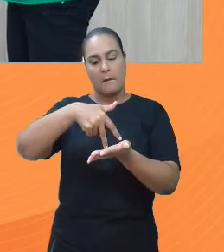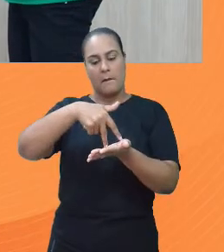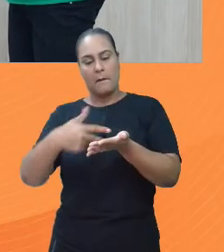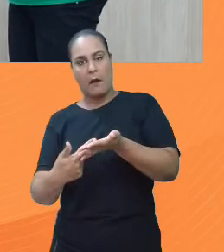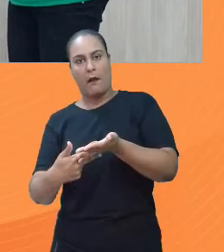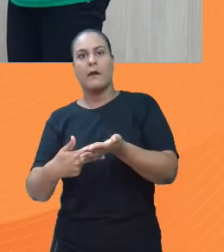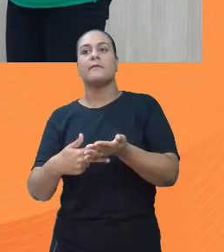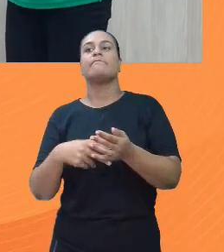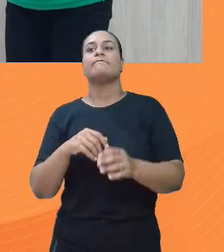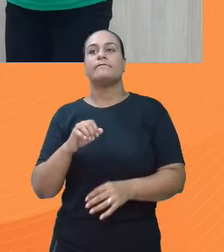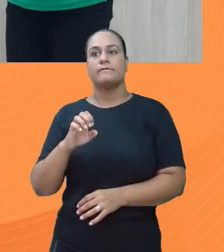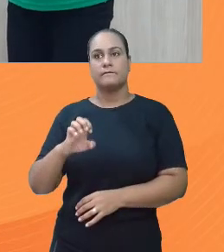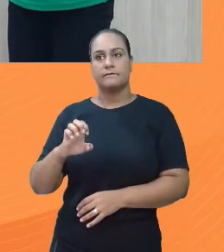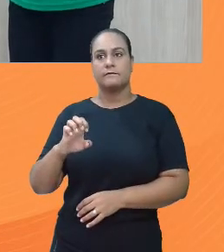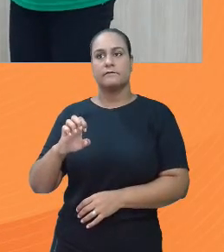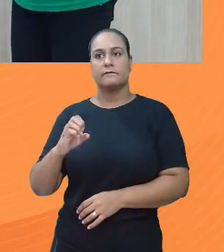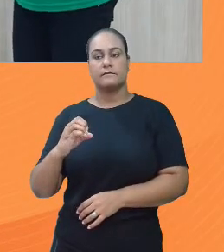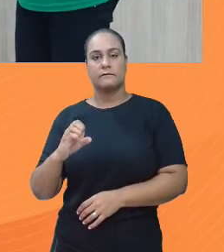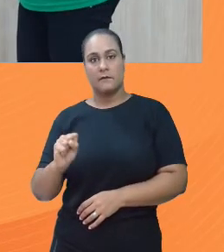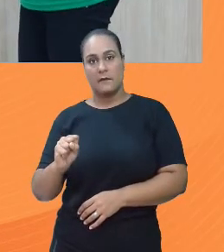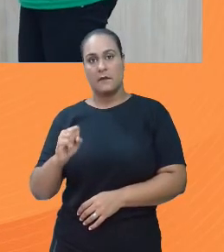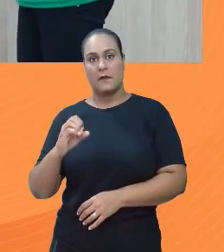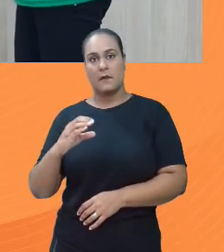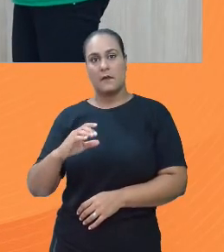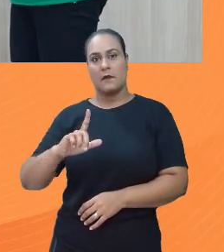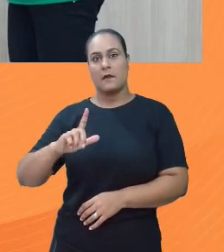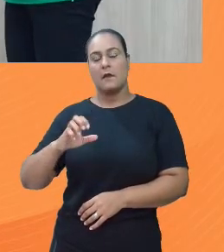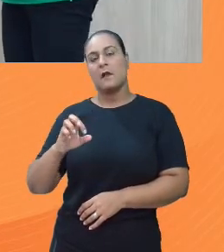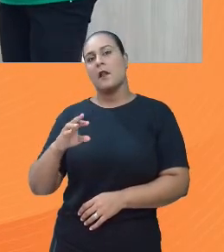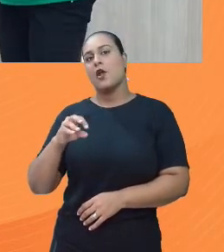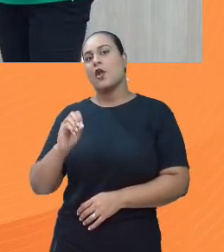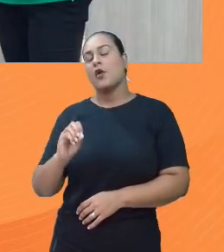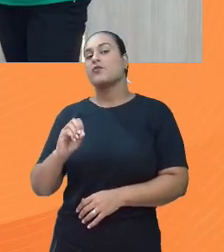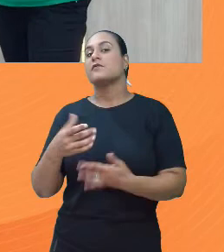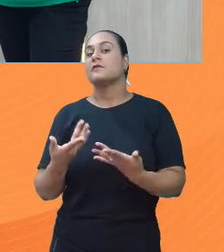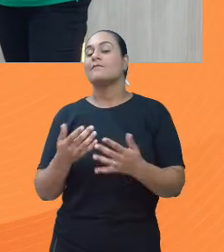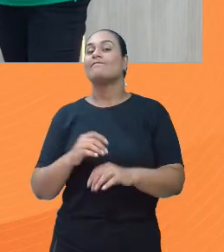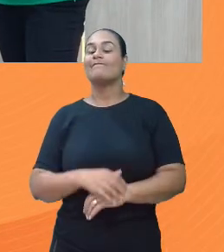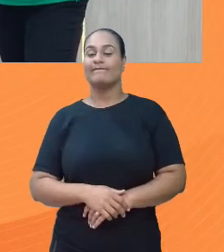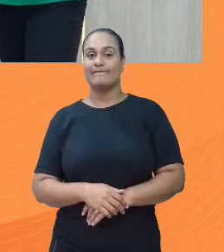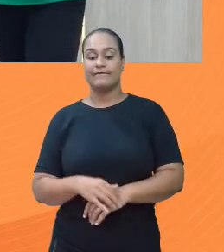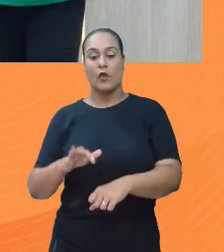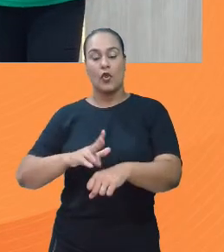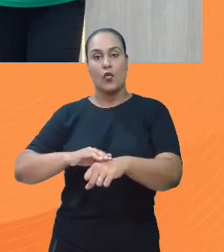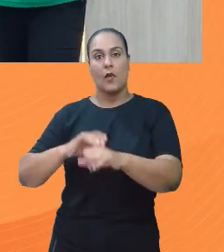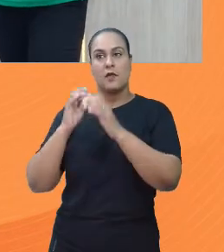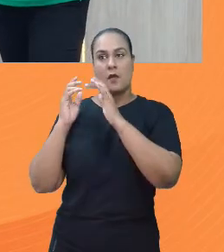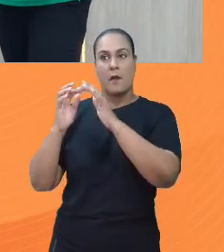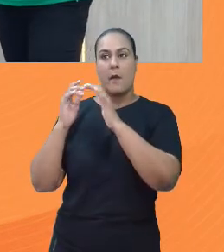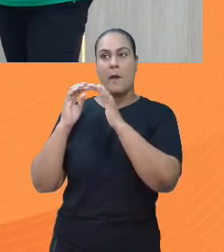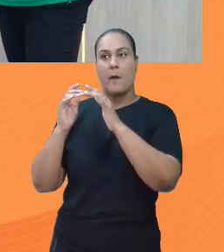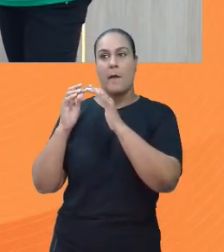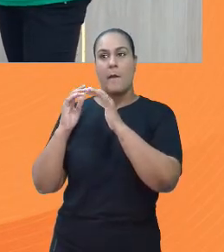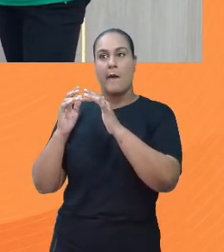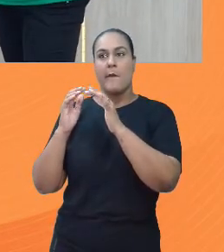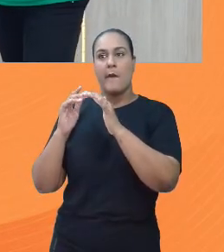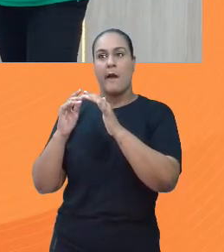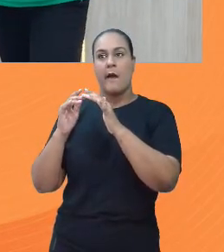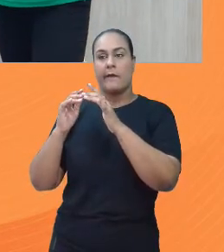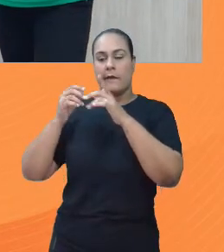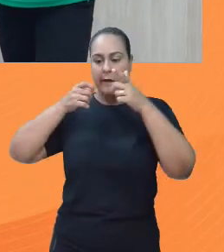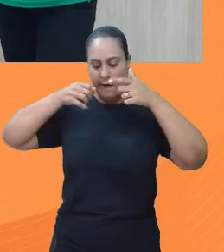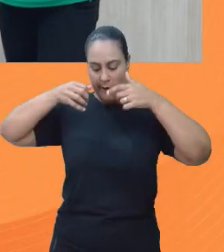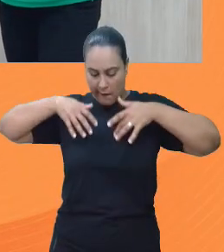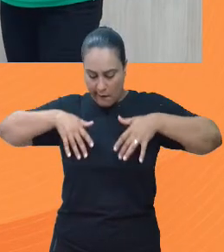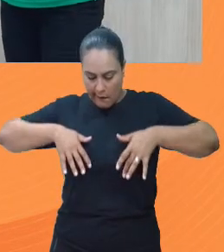que nós vamos ver aqui, são lesões nos nervos, causam distúrbios na comunicação entre o cérebro e o corpo. Então,